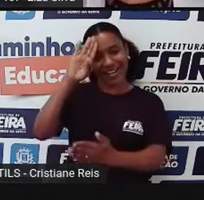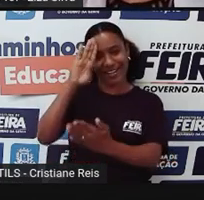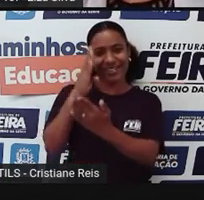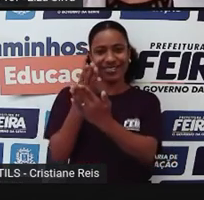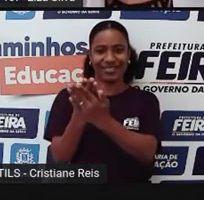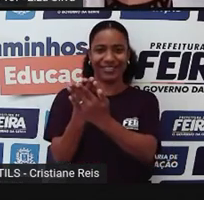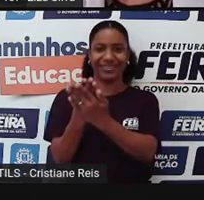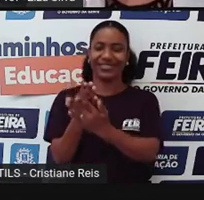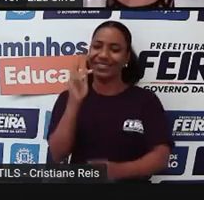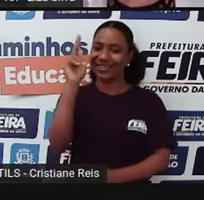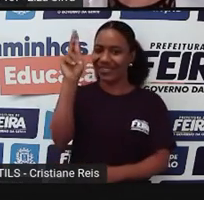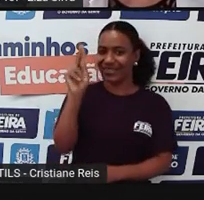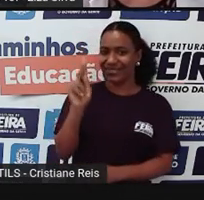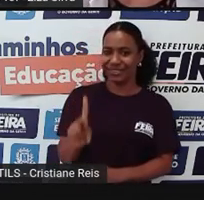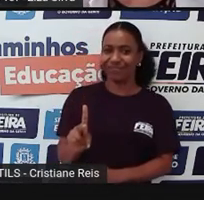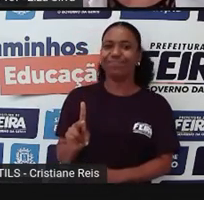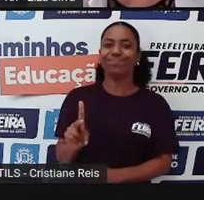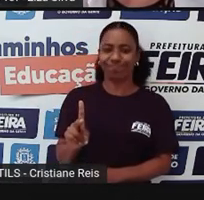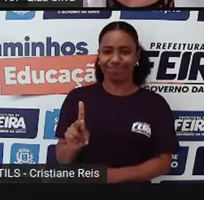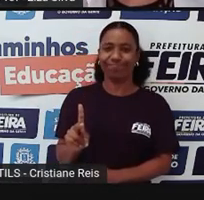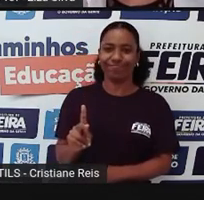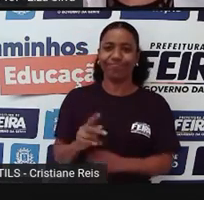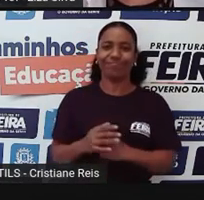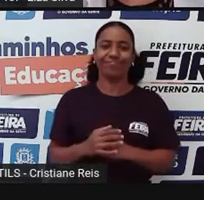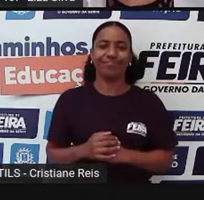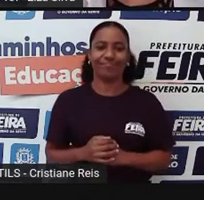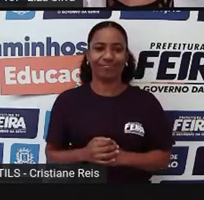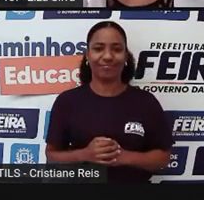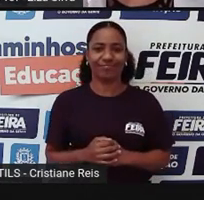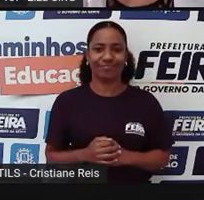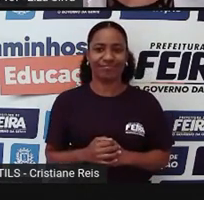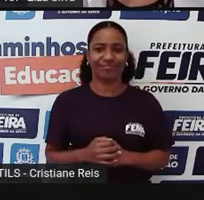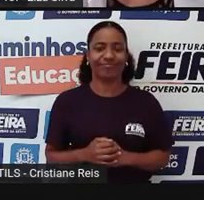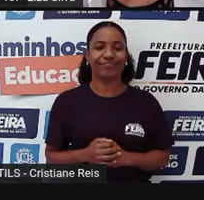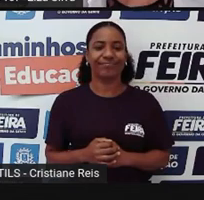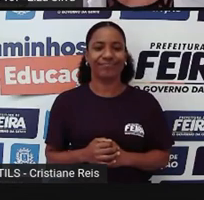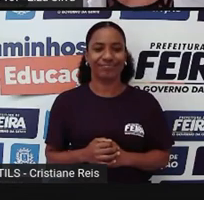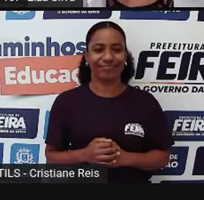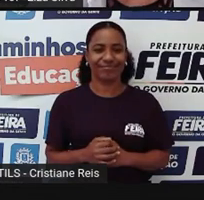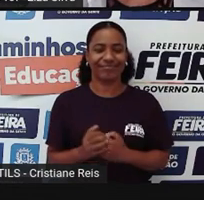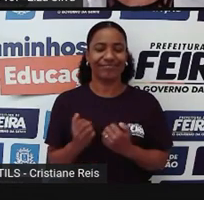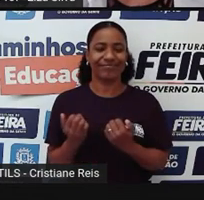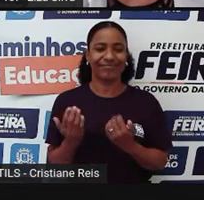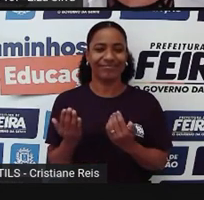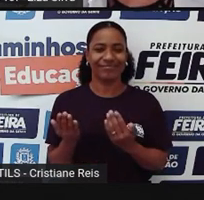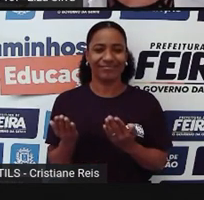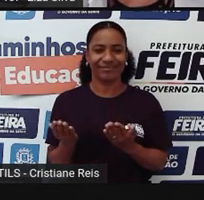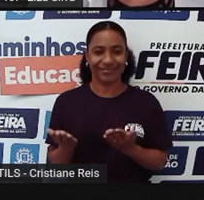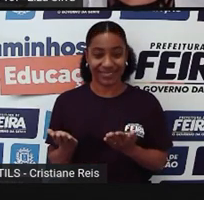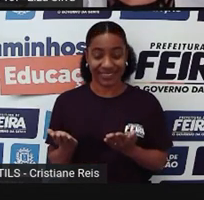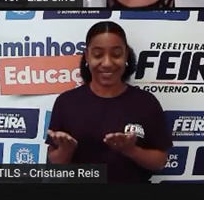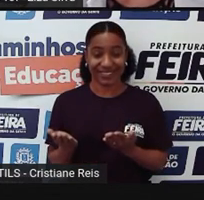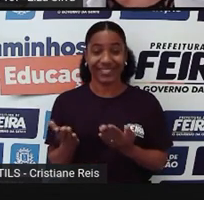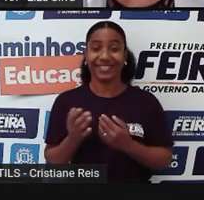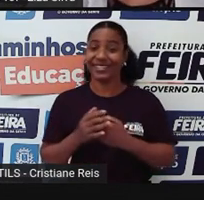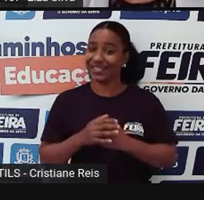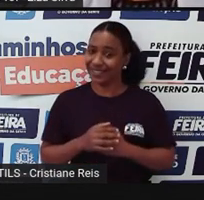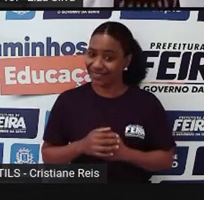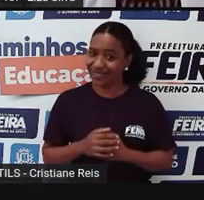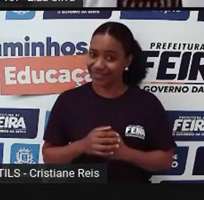você mesmo nega não se espere dela 10 O meu cano iCarly vou apps Del Rey